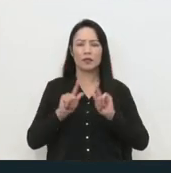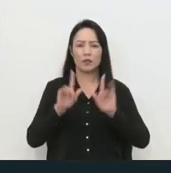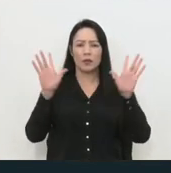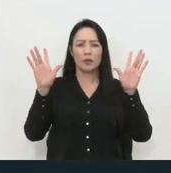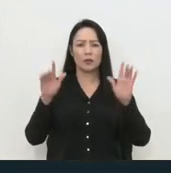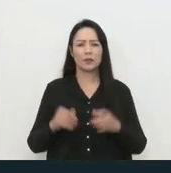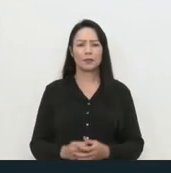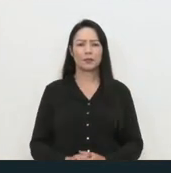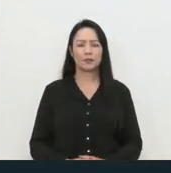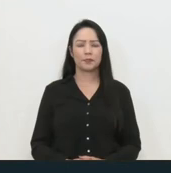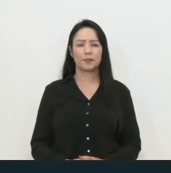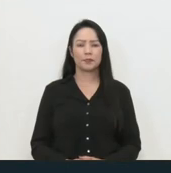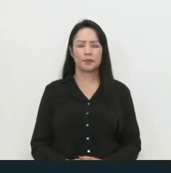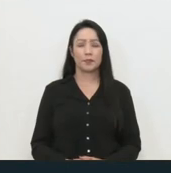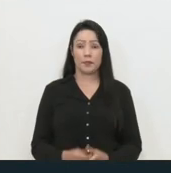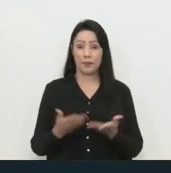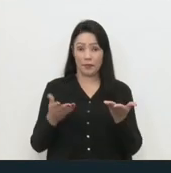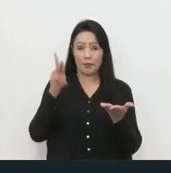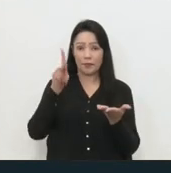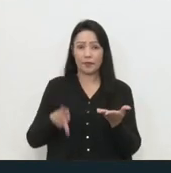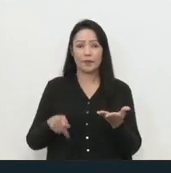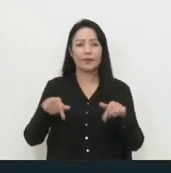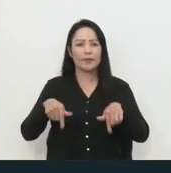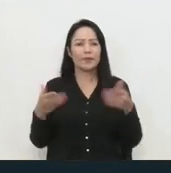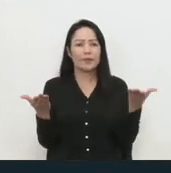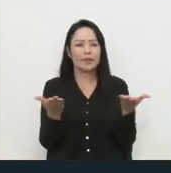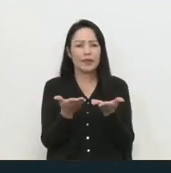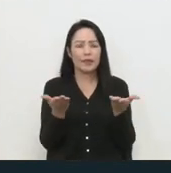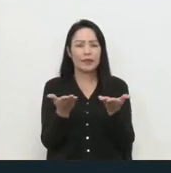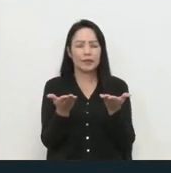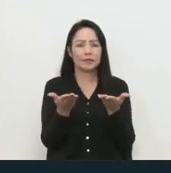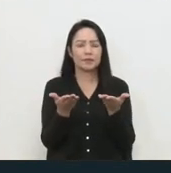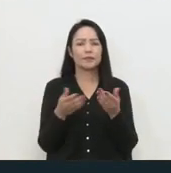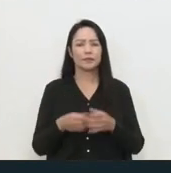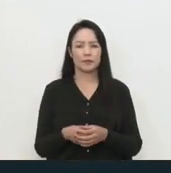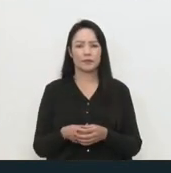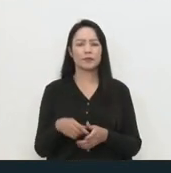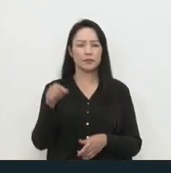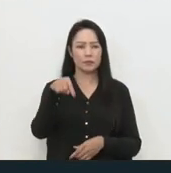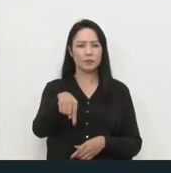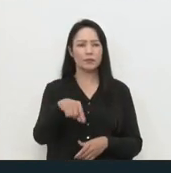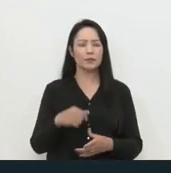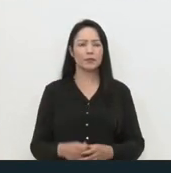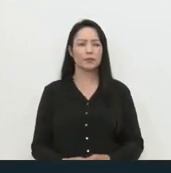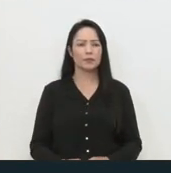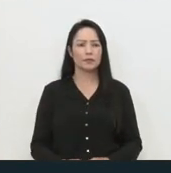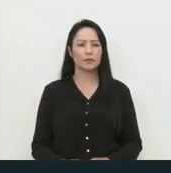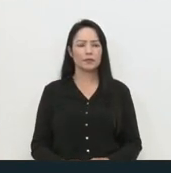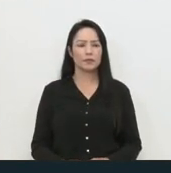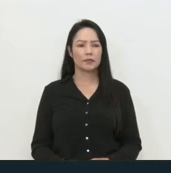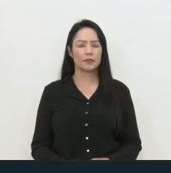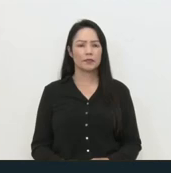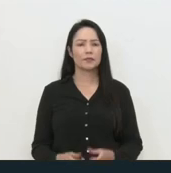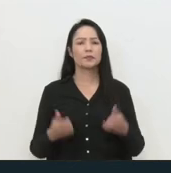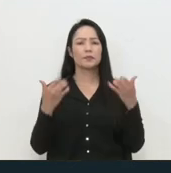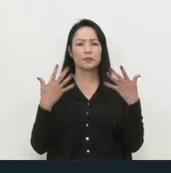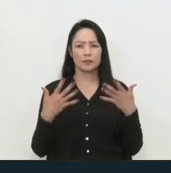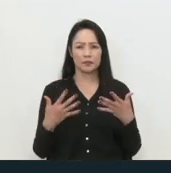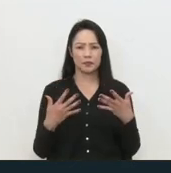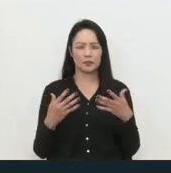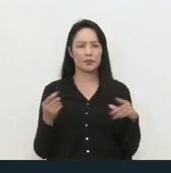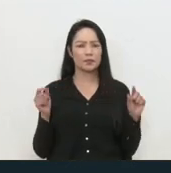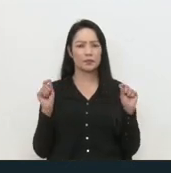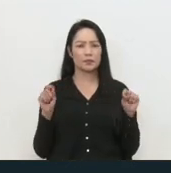senhor presidente veio no dia de hoje a essa Tribuna repercutir algo